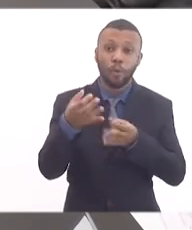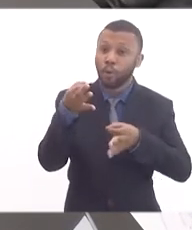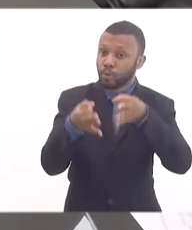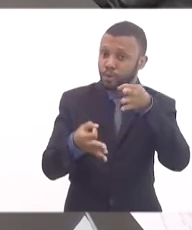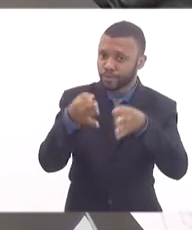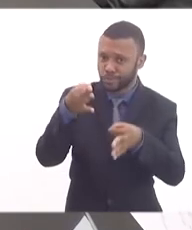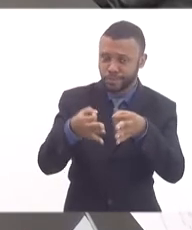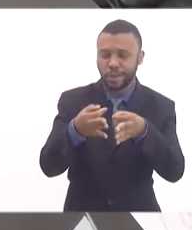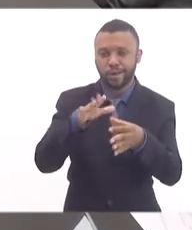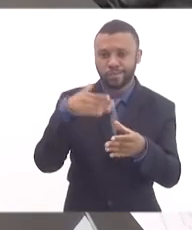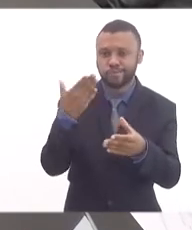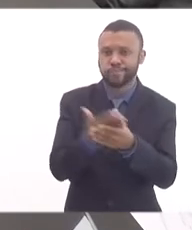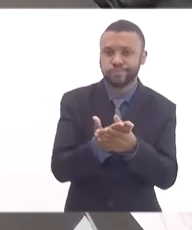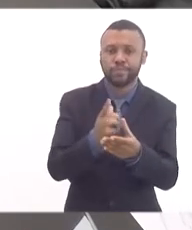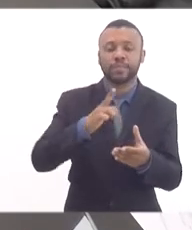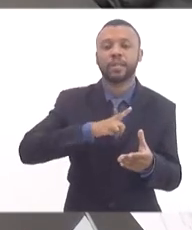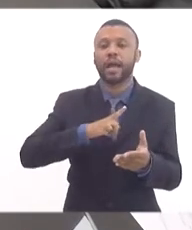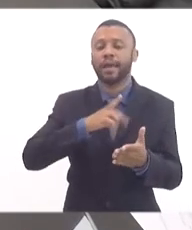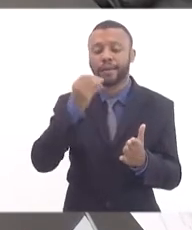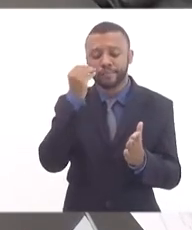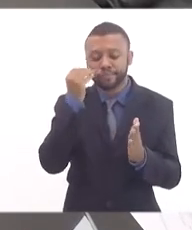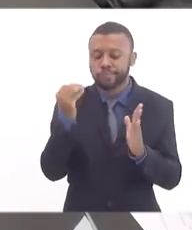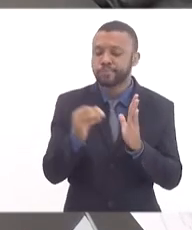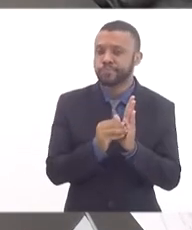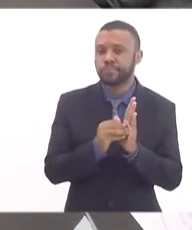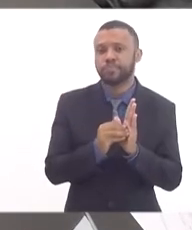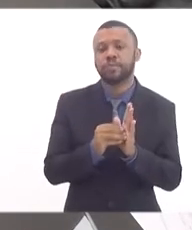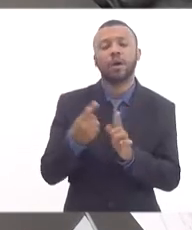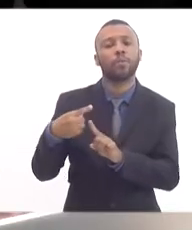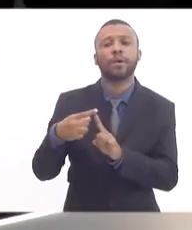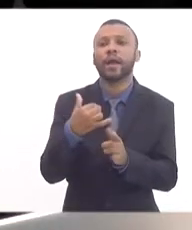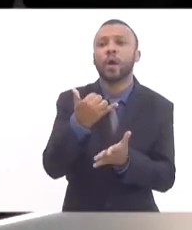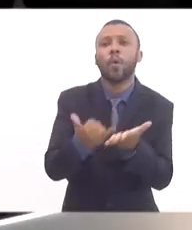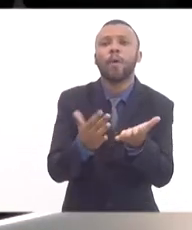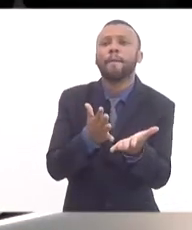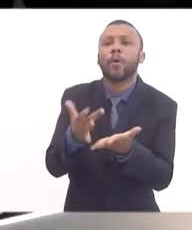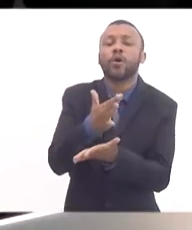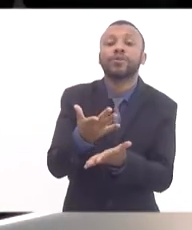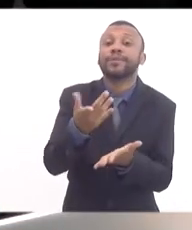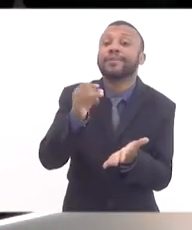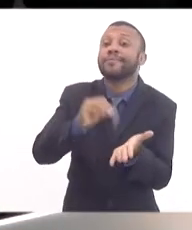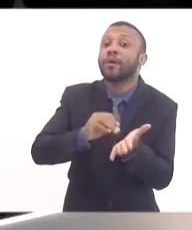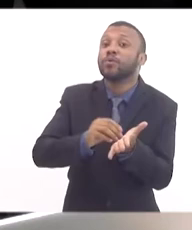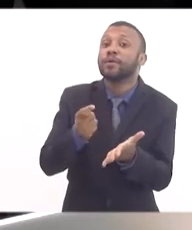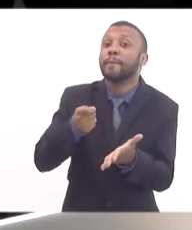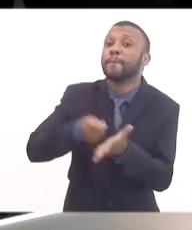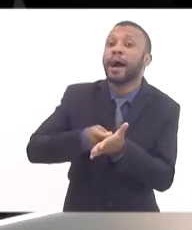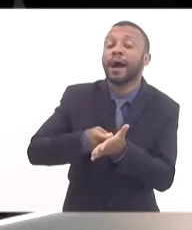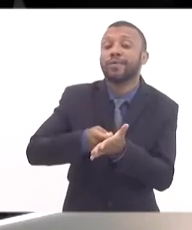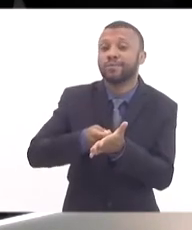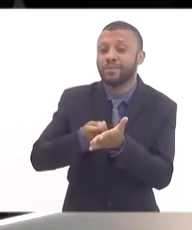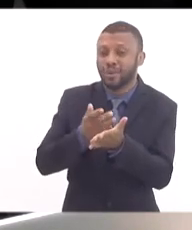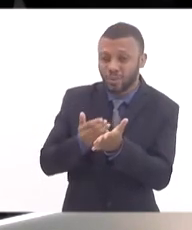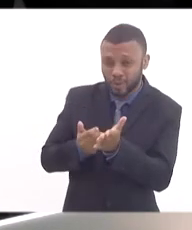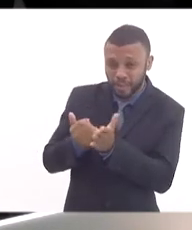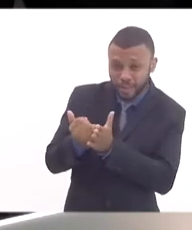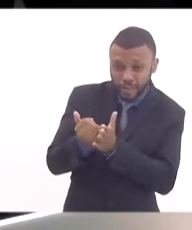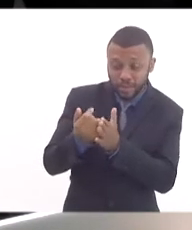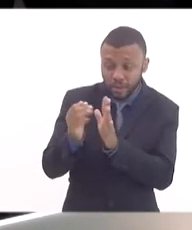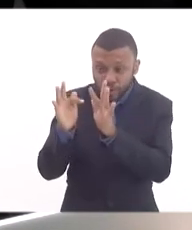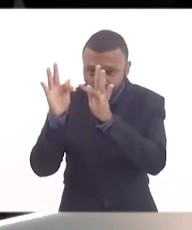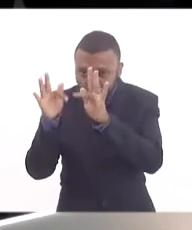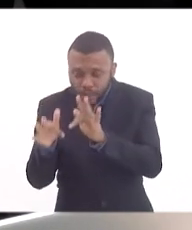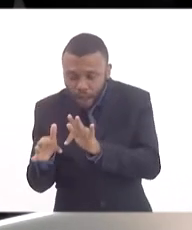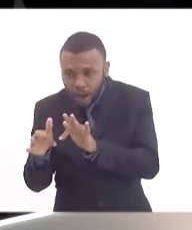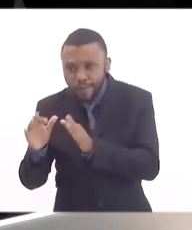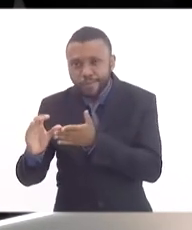tem precedentes nesse sentido a Terra é porque o imposto que deixou de ser pago na entrada e vai ser deferido na saída quando eles